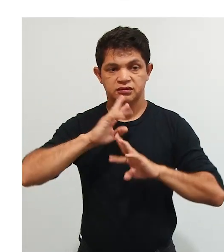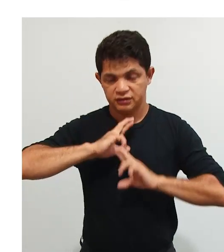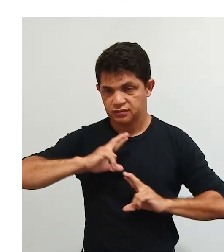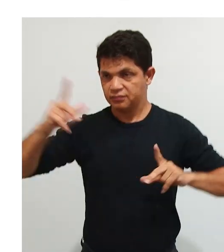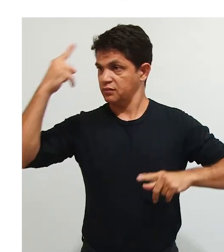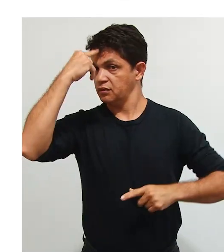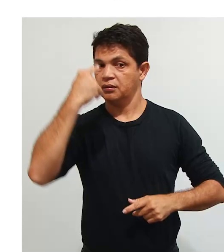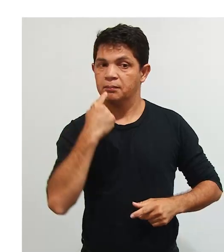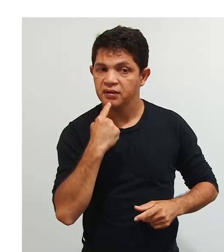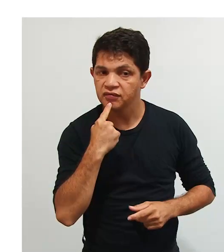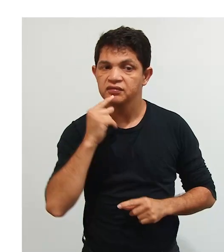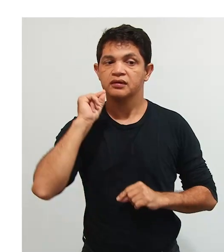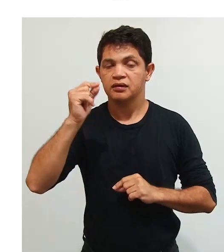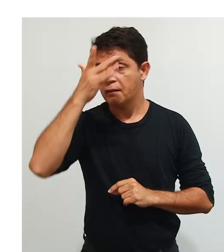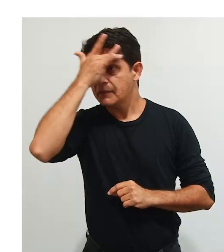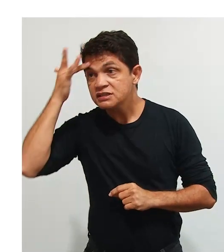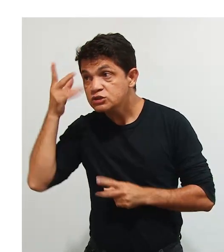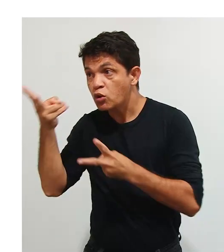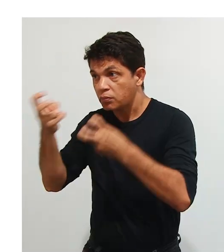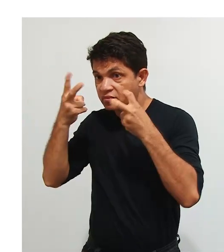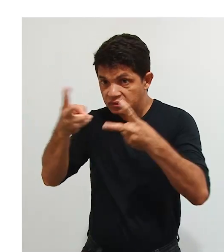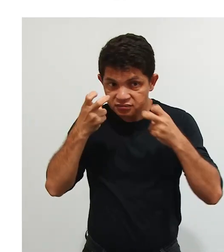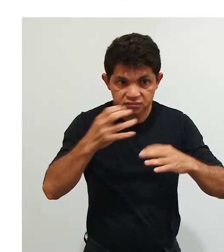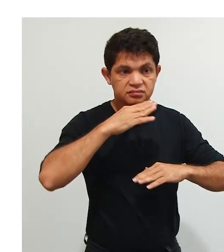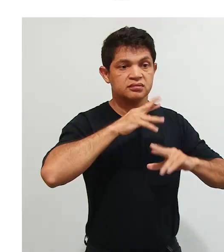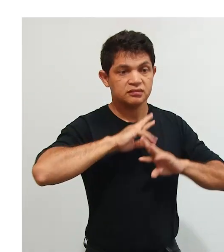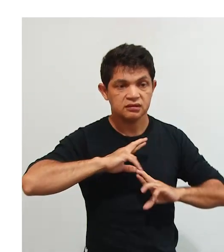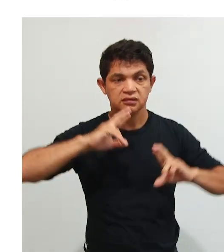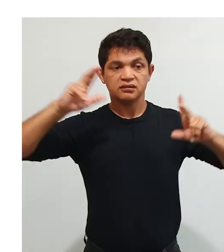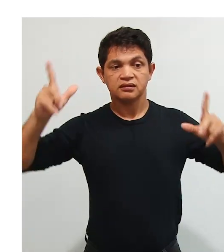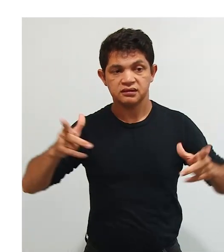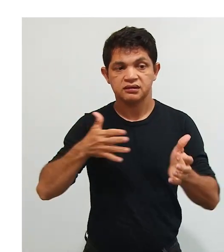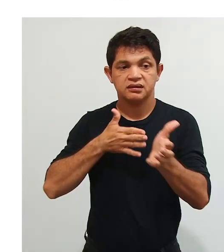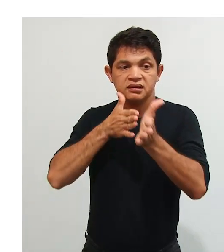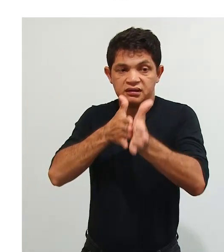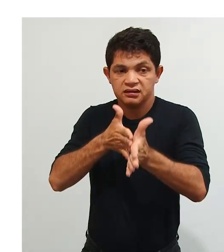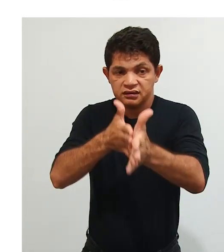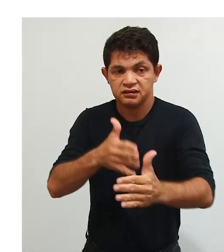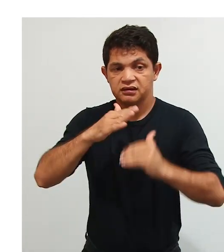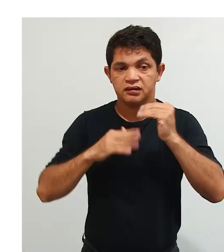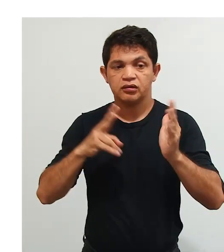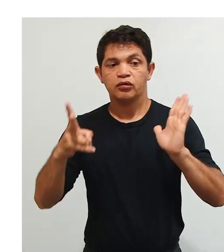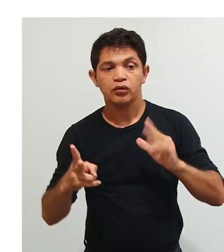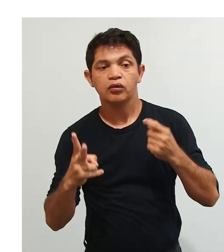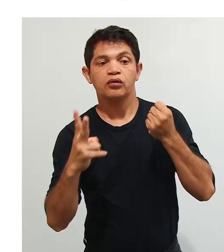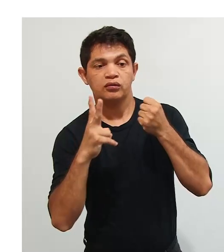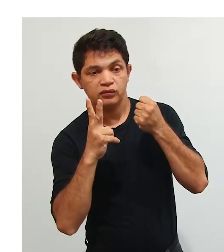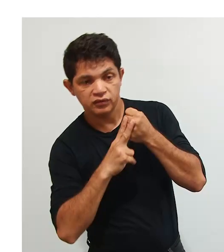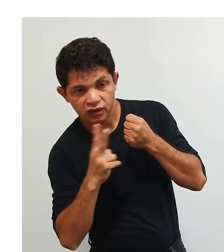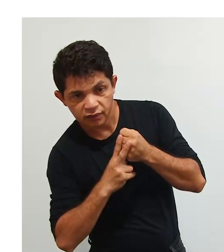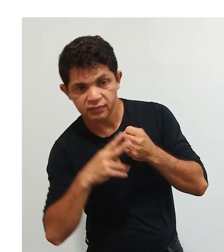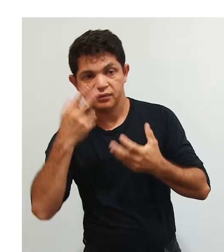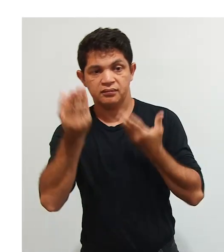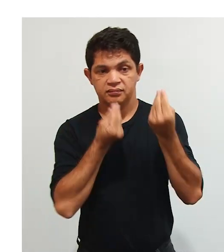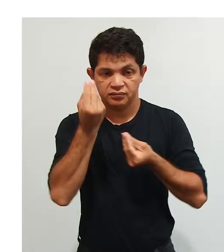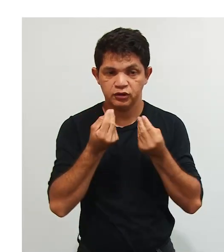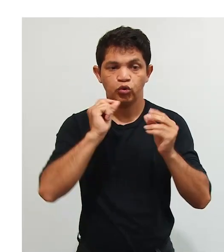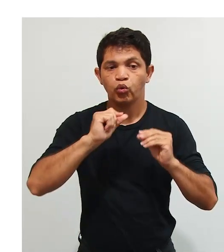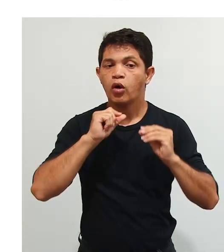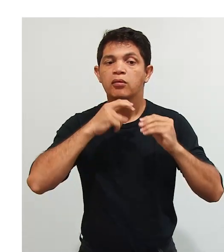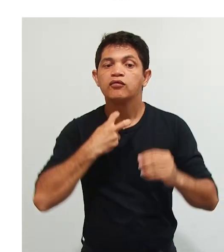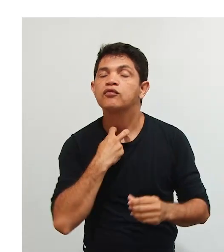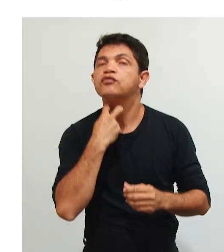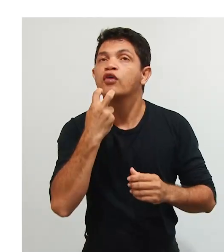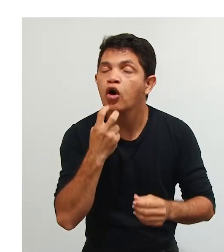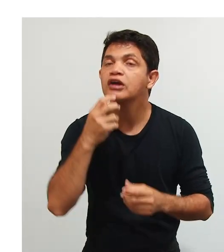somos diferentes, né? Nós temos alguns comportamentos parecidos e outros muito diferentes uma pessoa